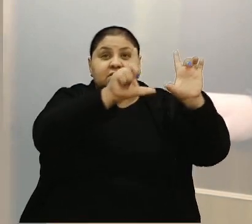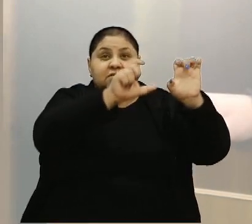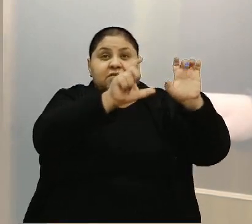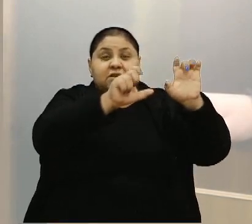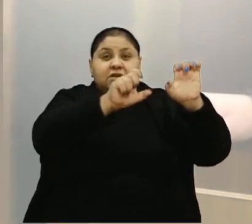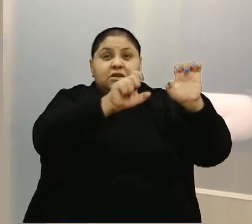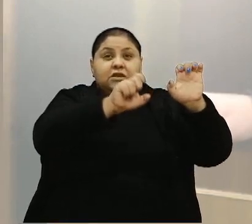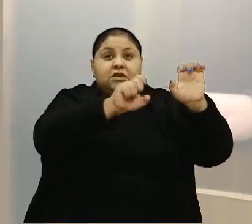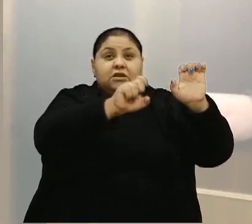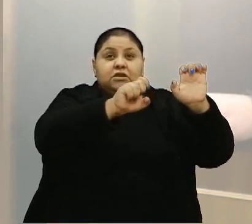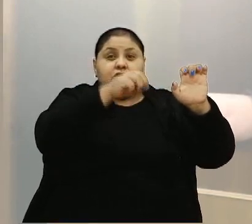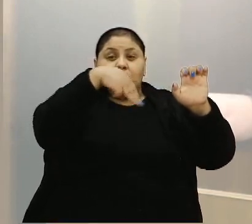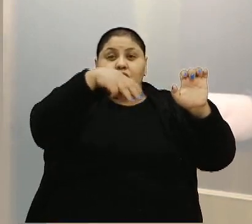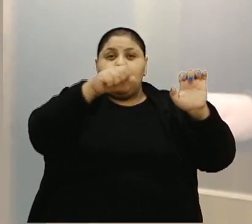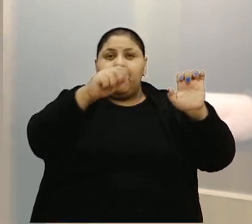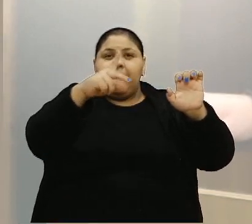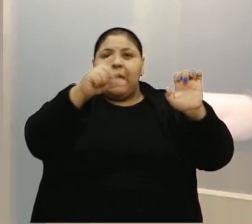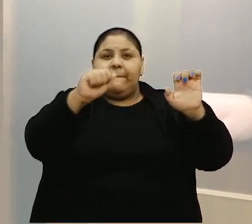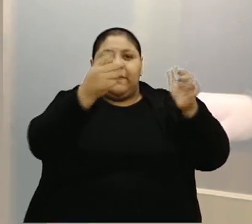mapa.